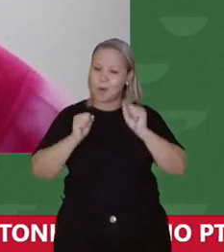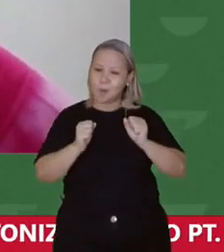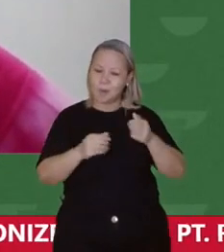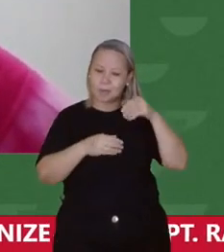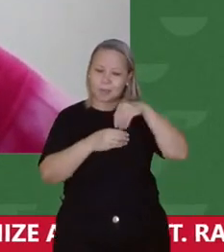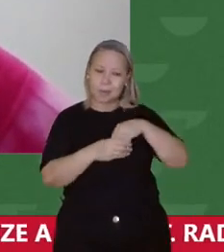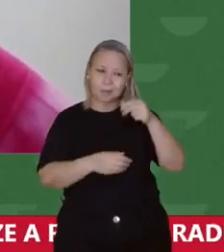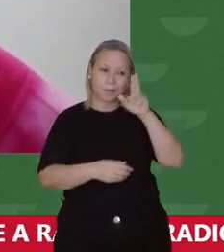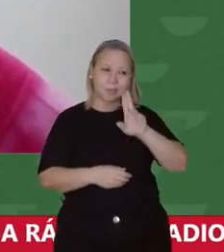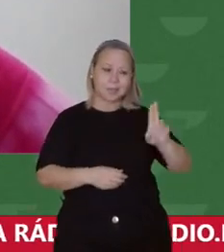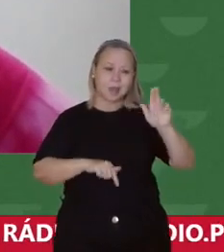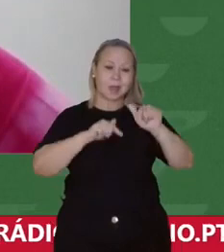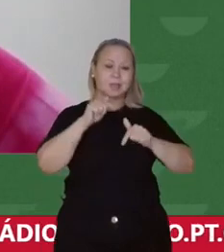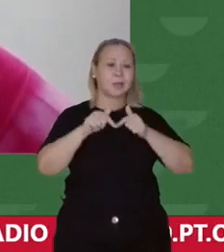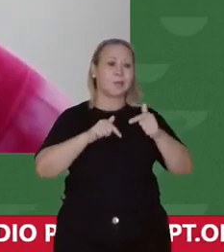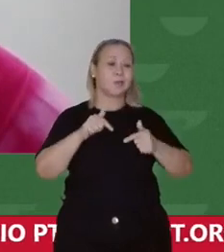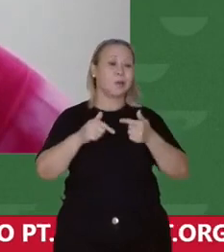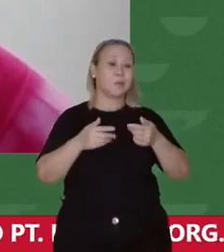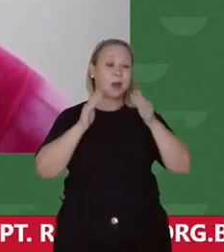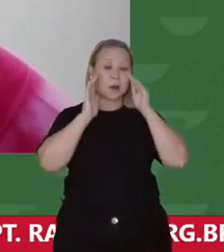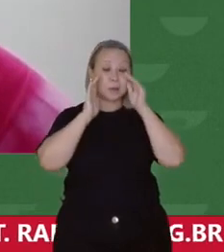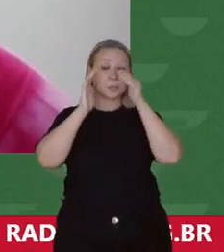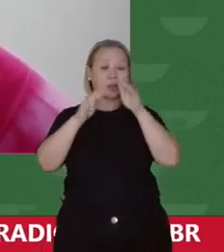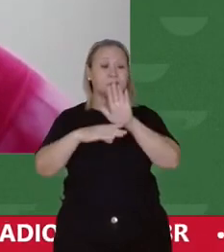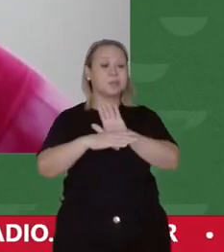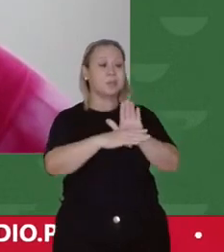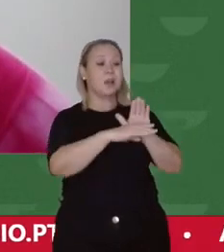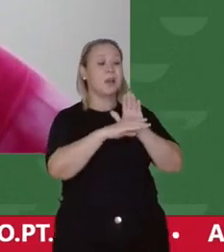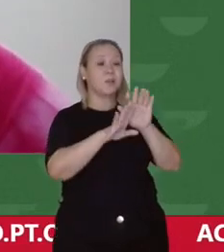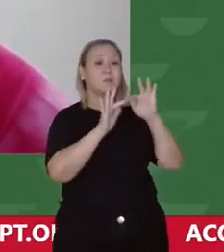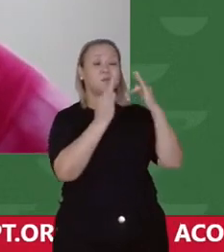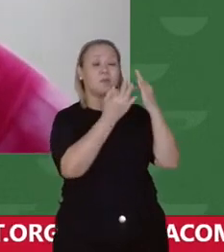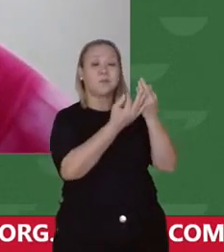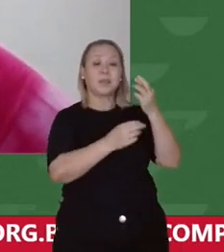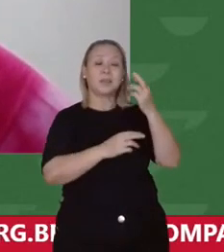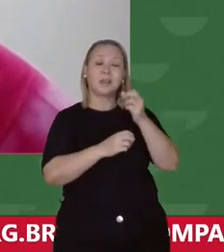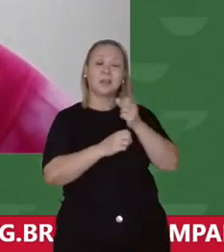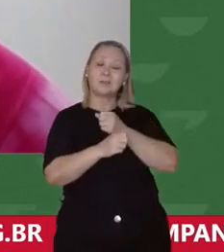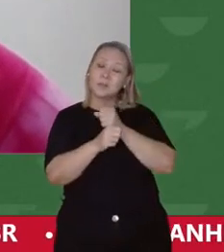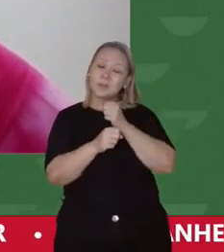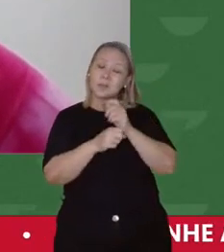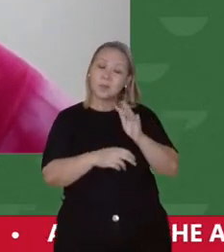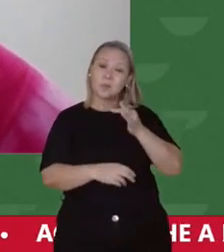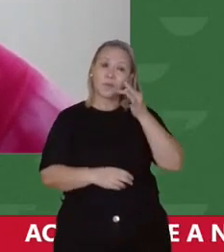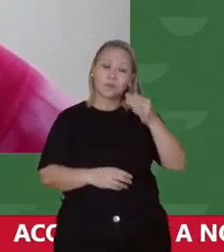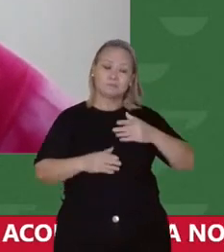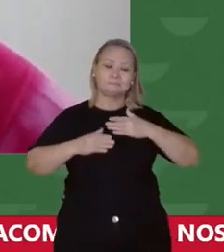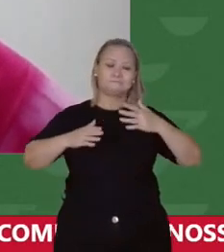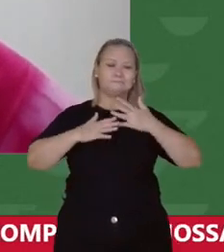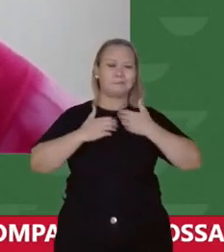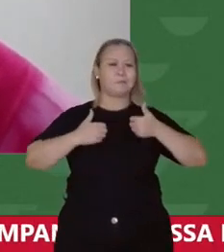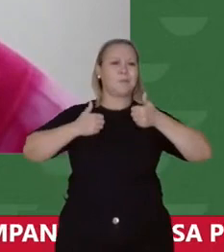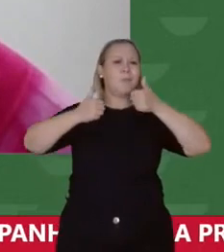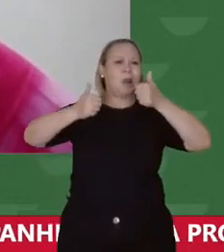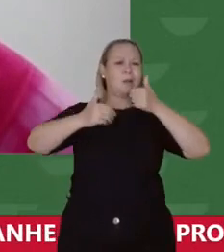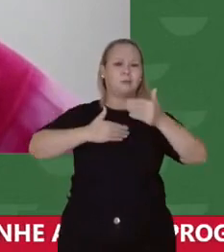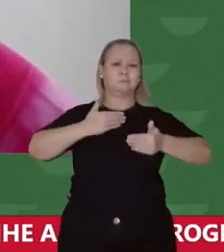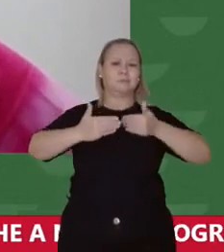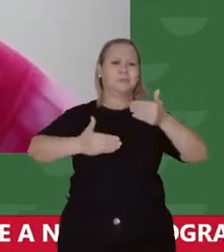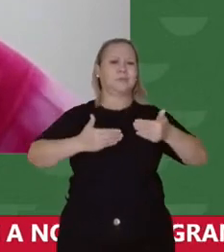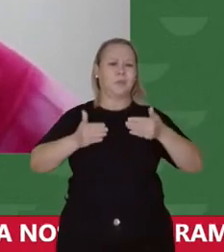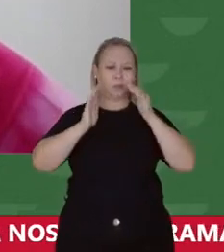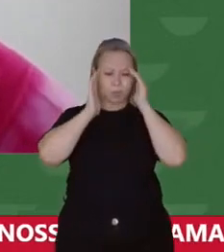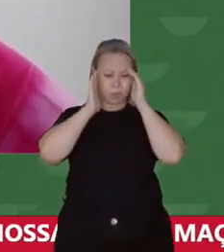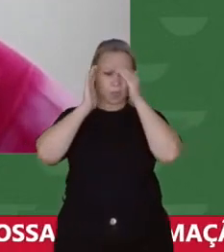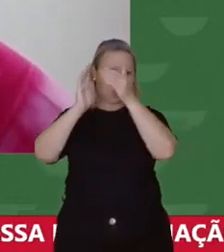digno e assim ajudar as suas famílias e ajudar a construir um futuro cada vez mais amplo, mais digno,